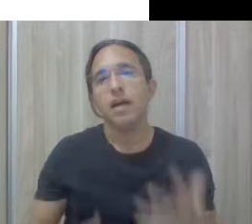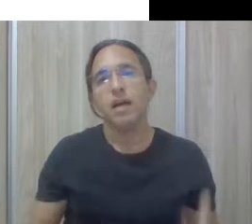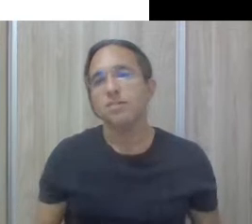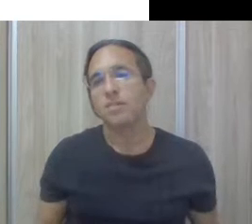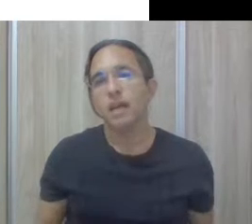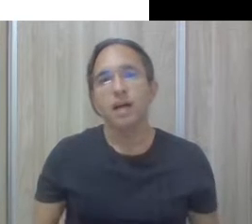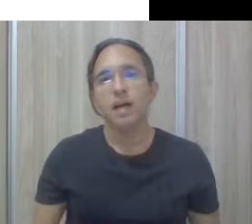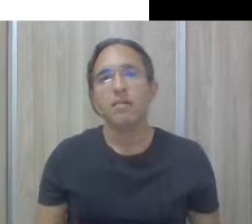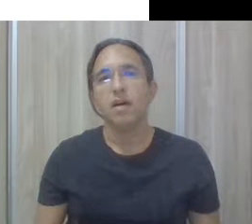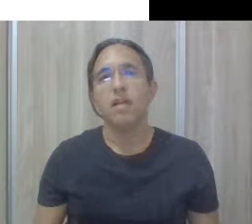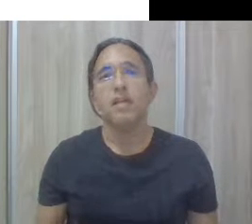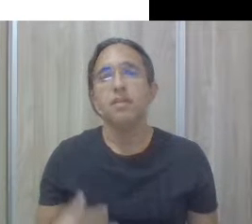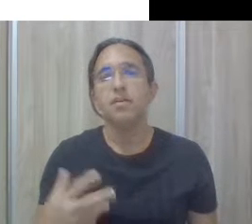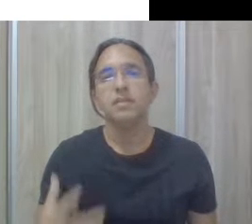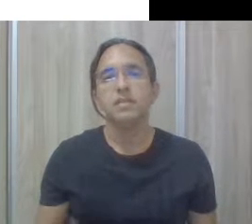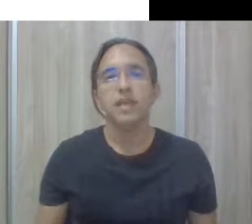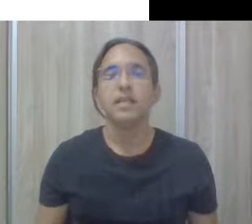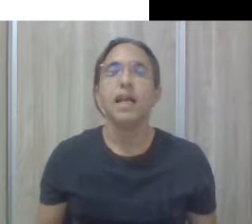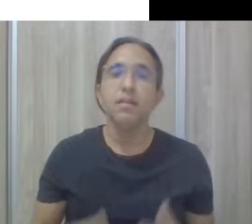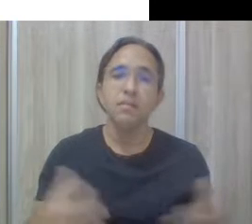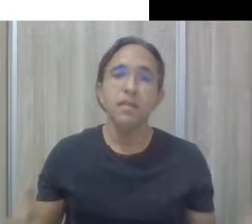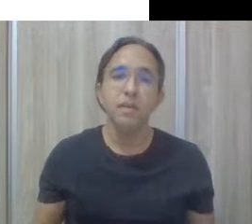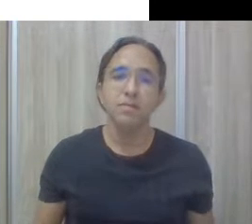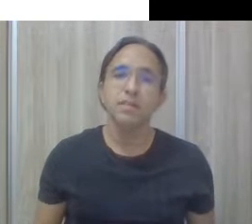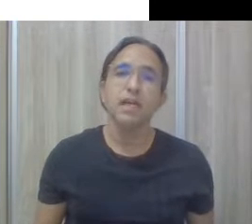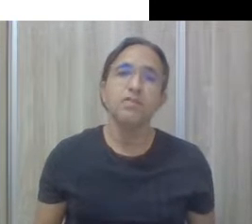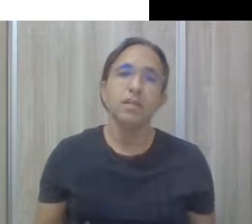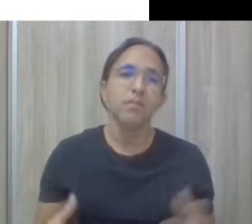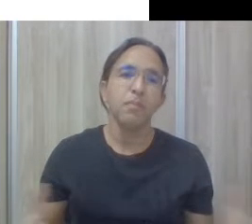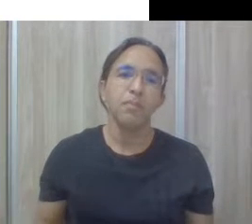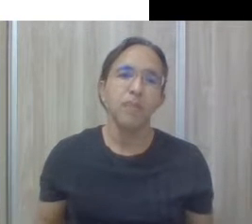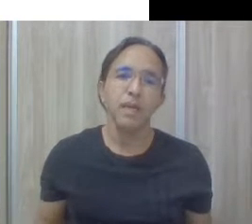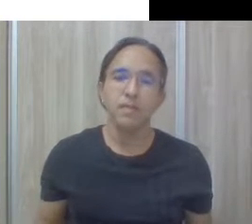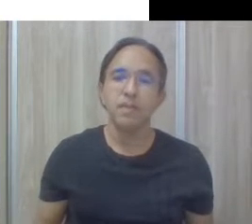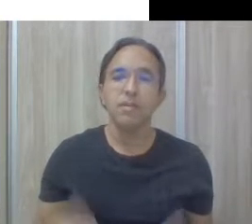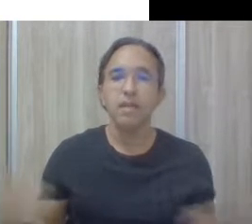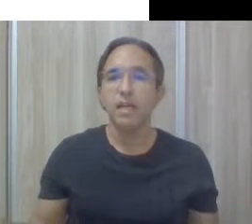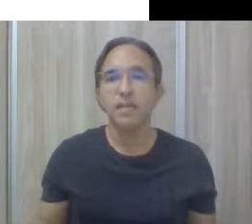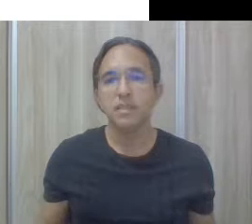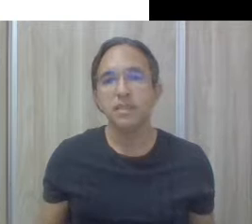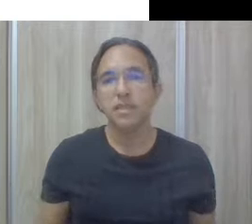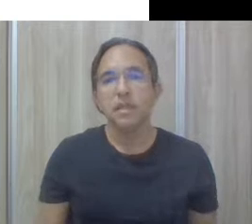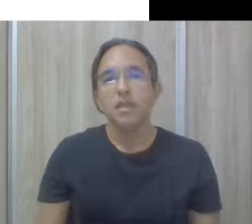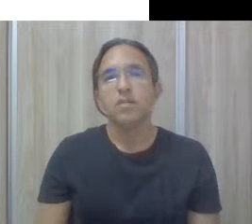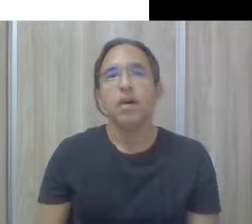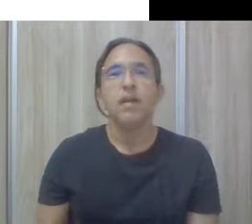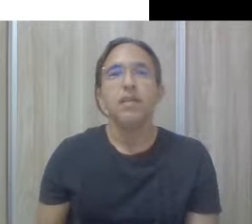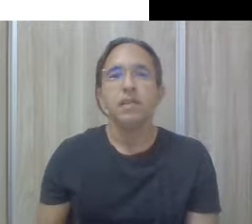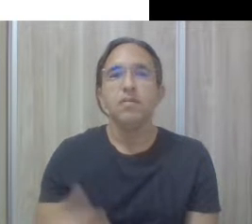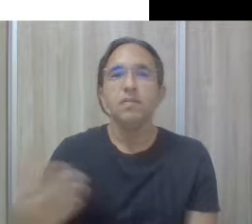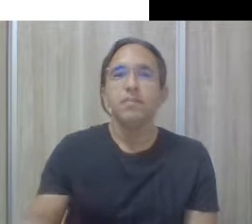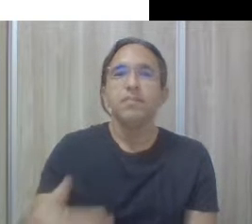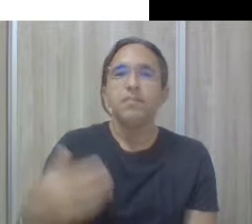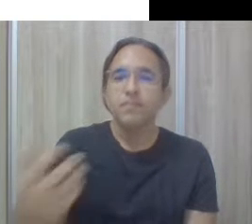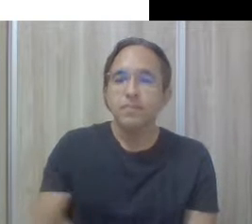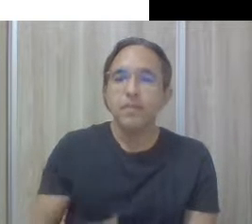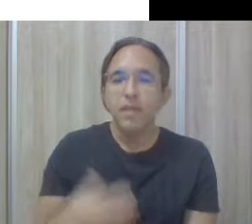uma linguagem, então está errado, é uma língua de sinais, é a língua dele mesmo, assim, a sua língua portuguesa, a língua inglesa, então a